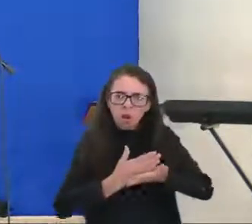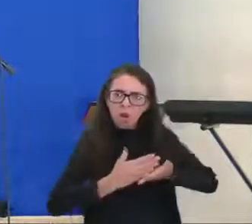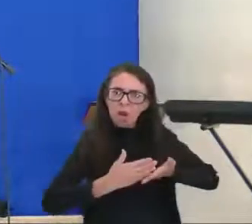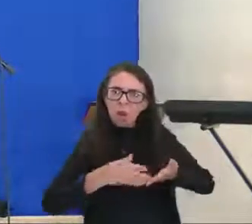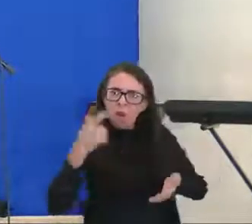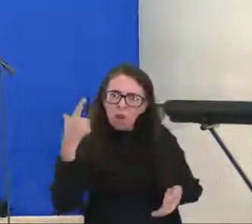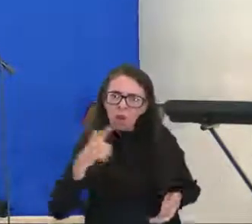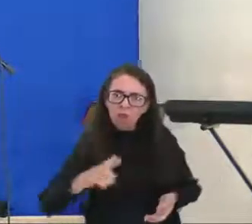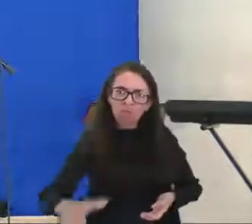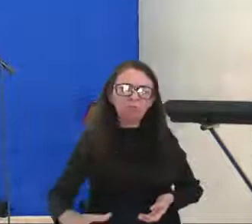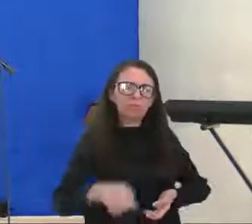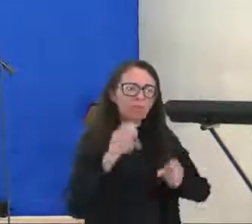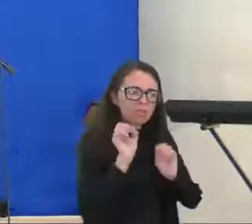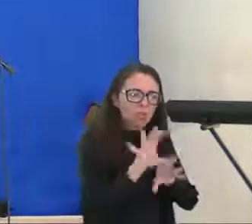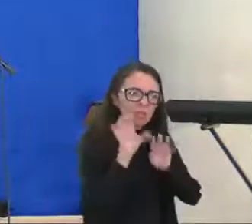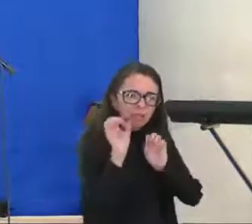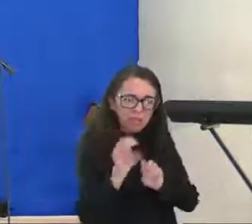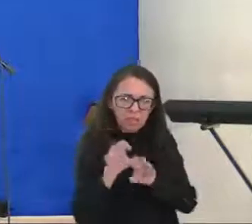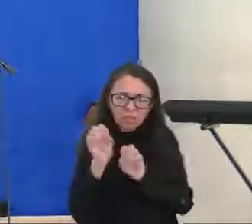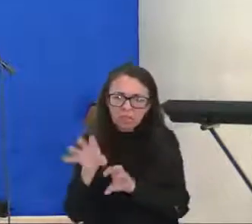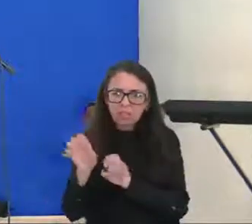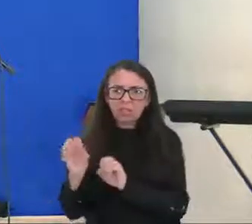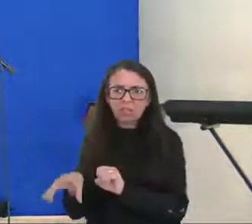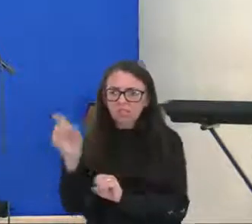Daí que é importante focar.